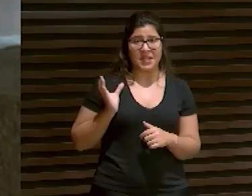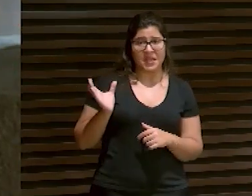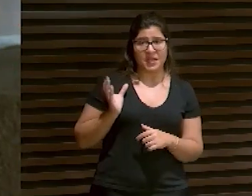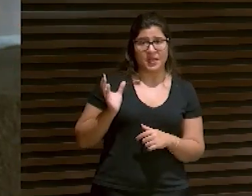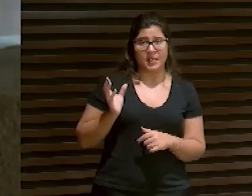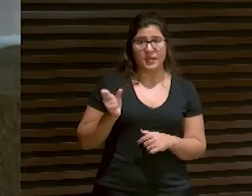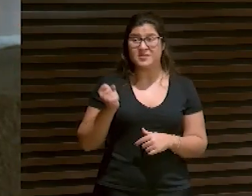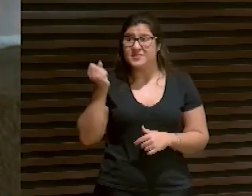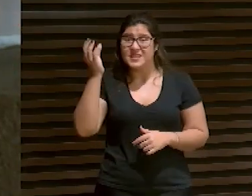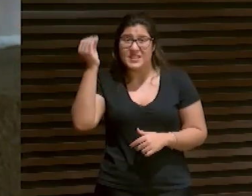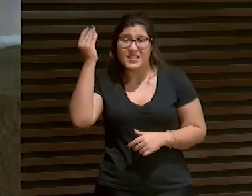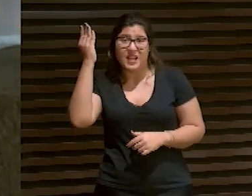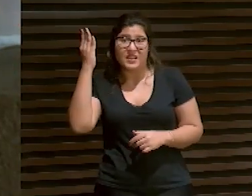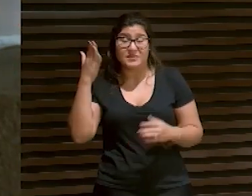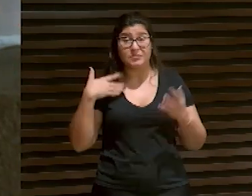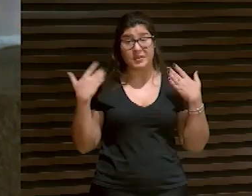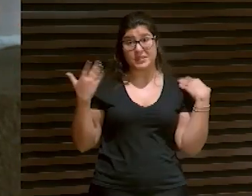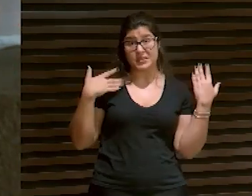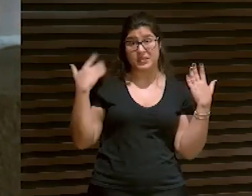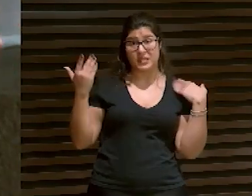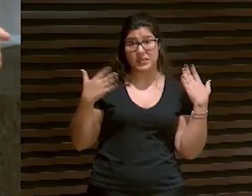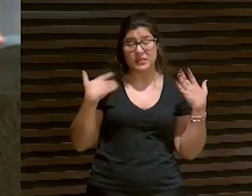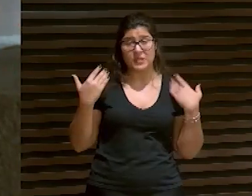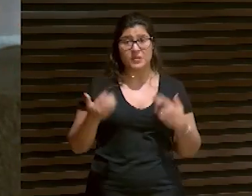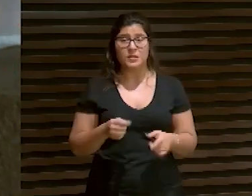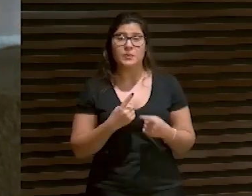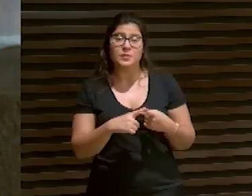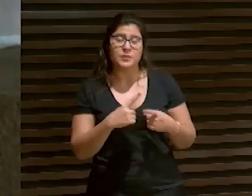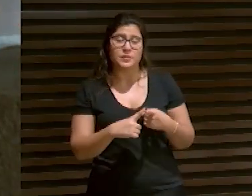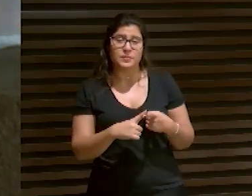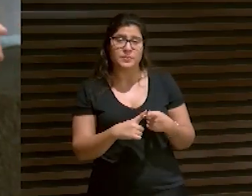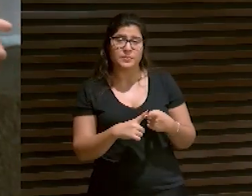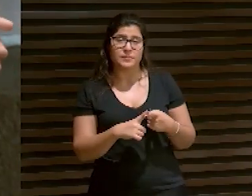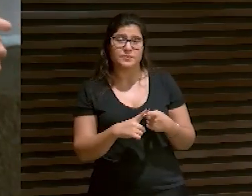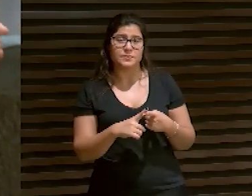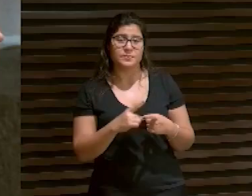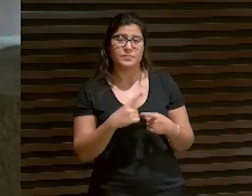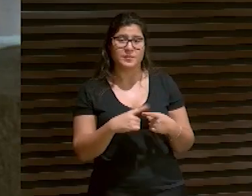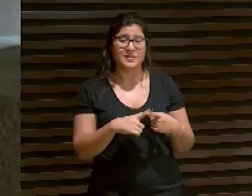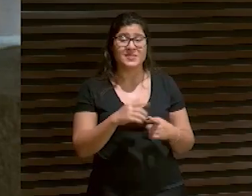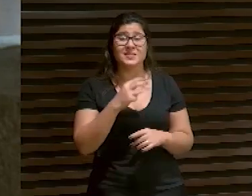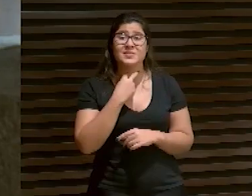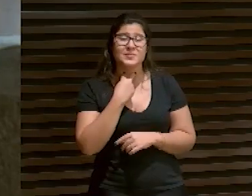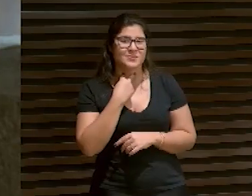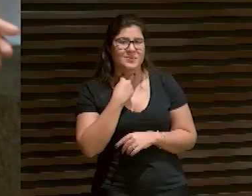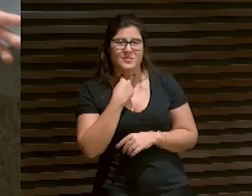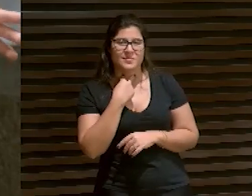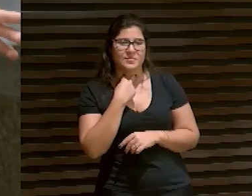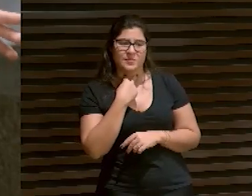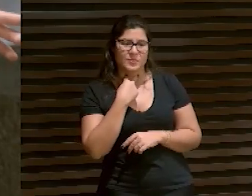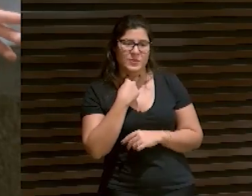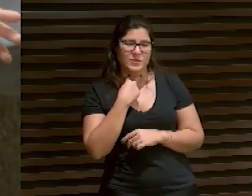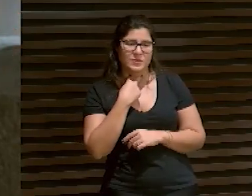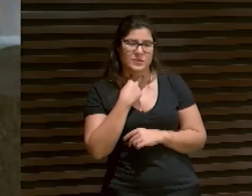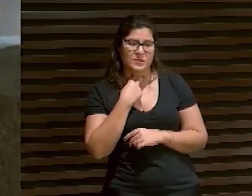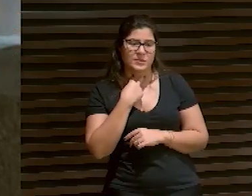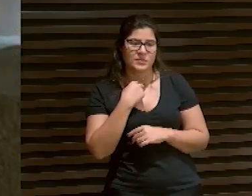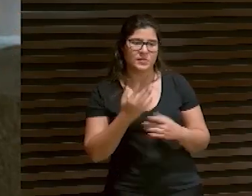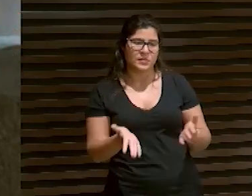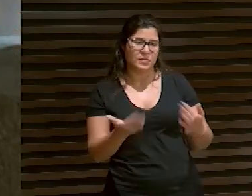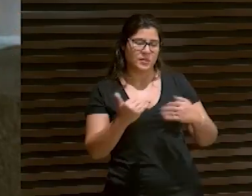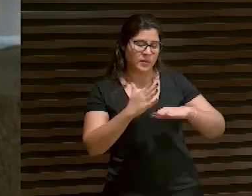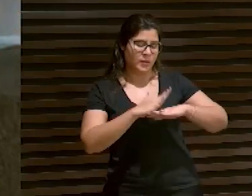em viagens? Por quê? Eles não podem nos proporcionar o conforto todo que